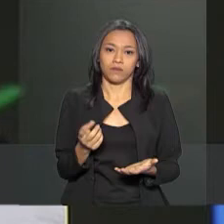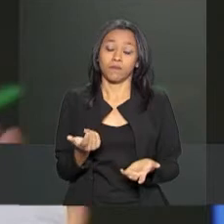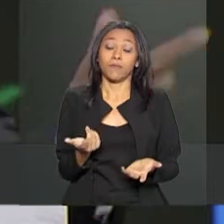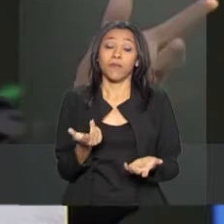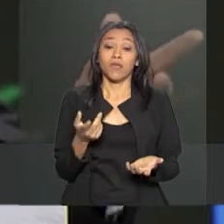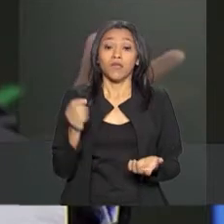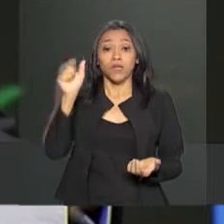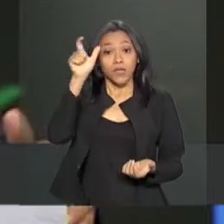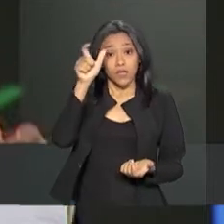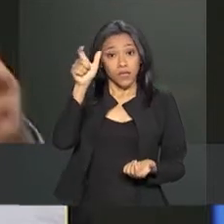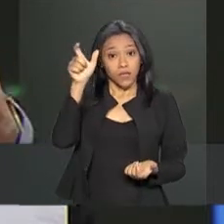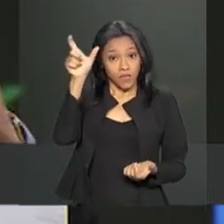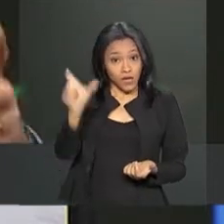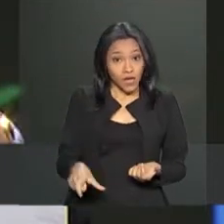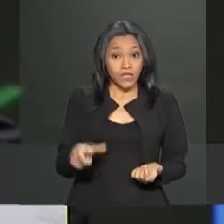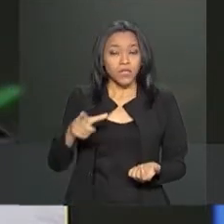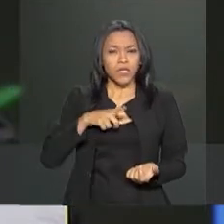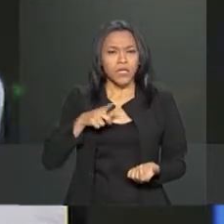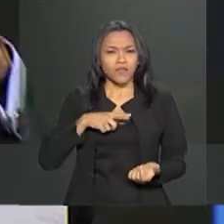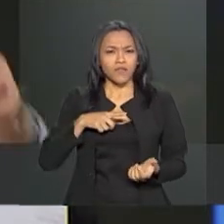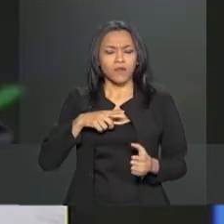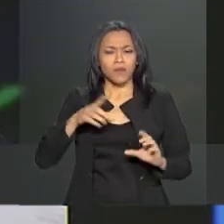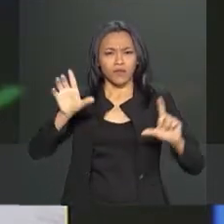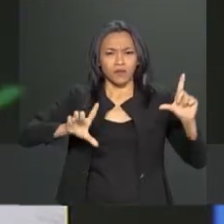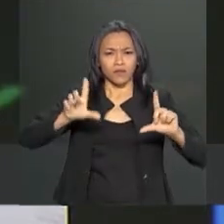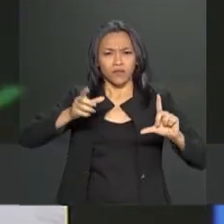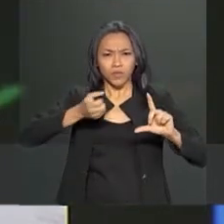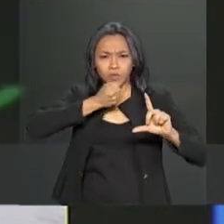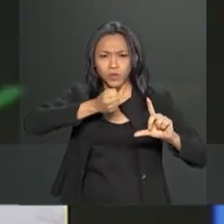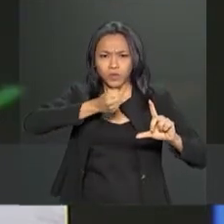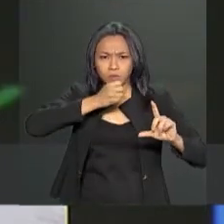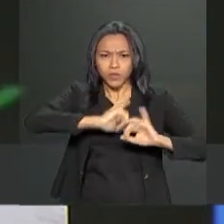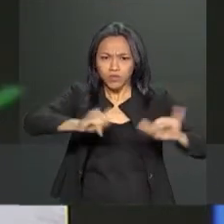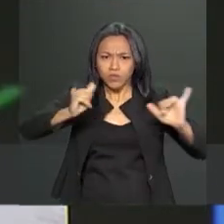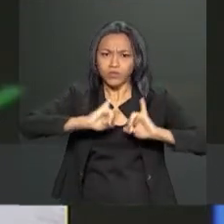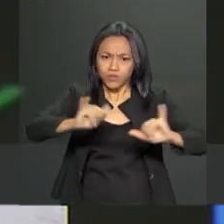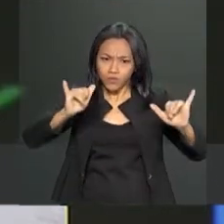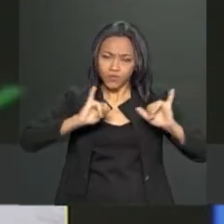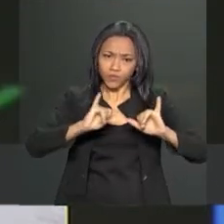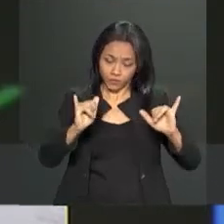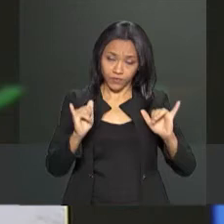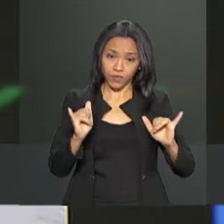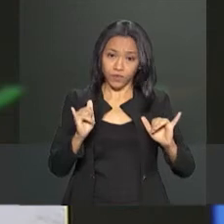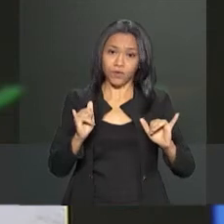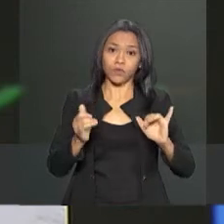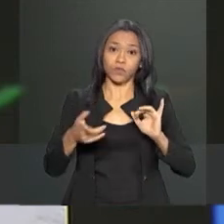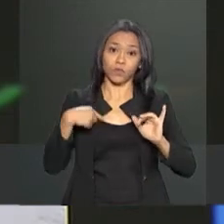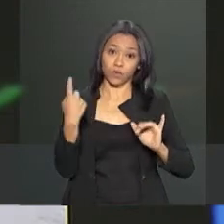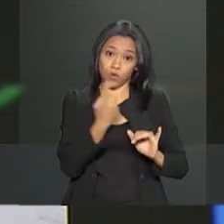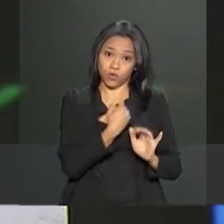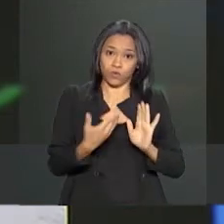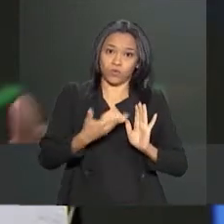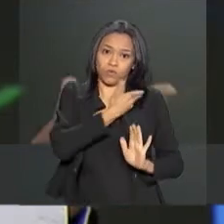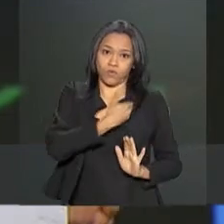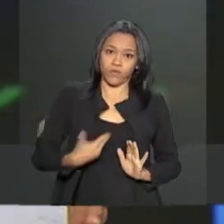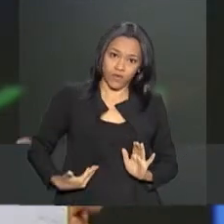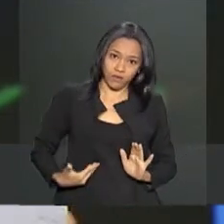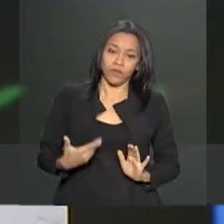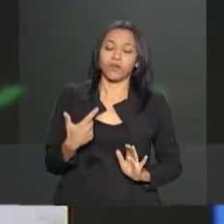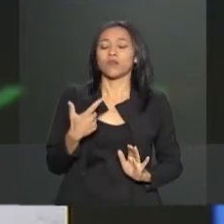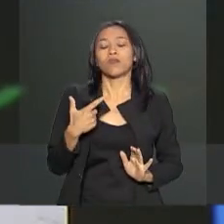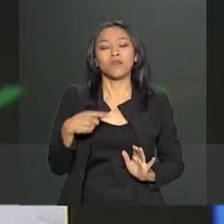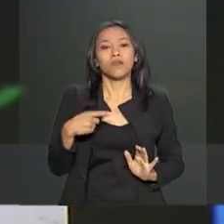Saad, a Bandeirantes, deu tanto apoio a estas evoluções econômicas do nosso governo, né? Que